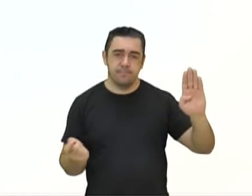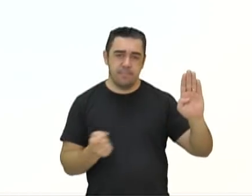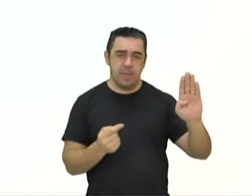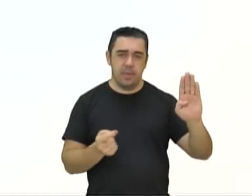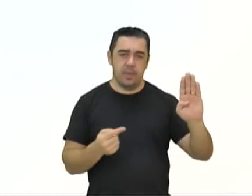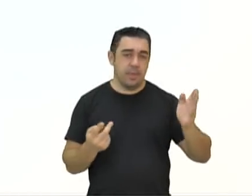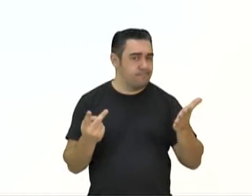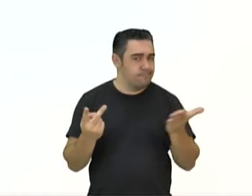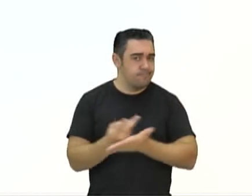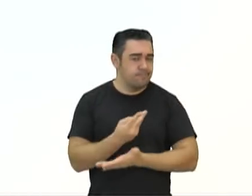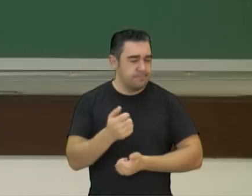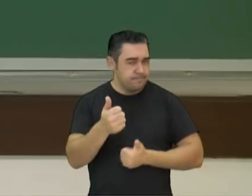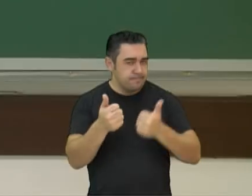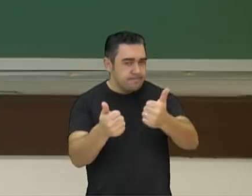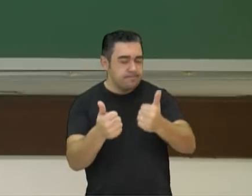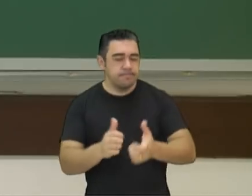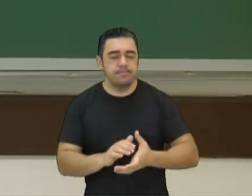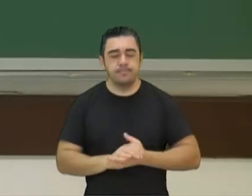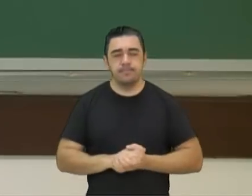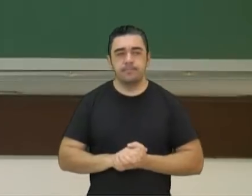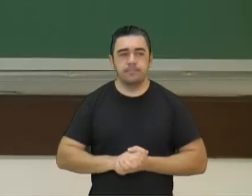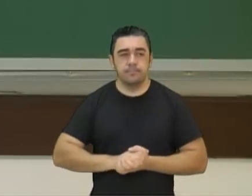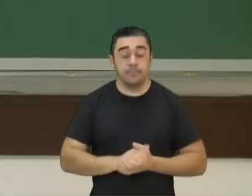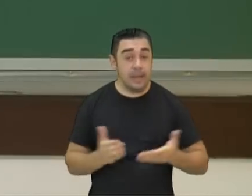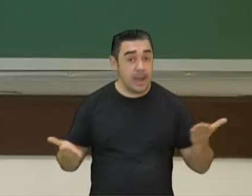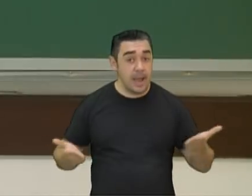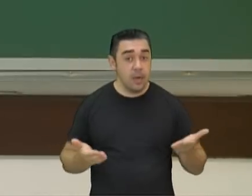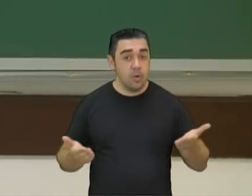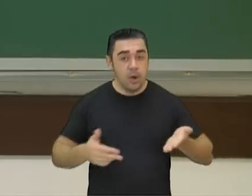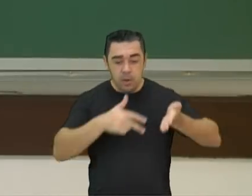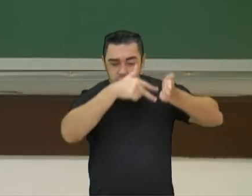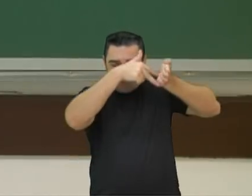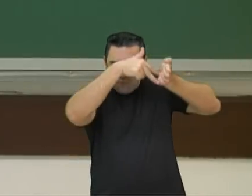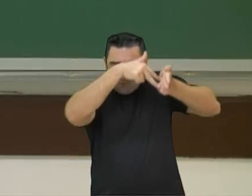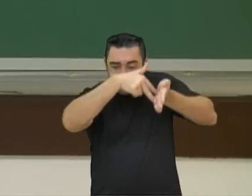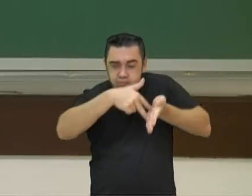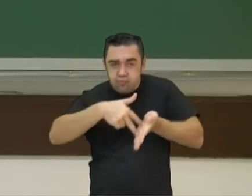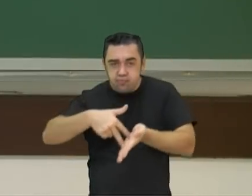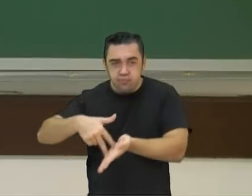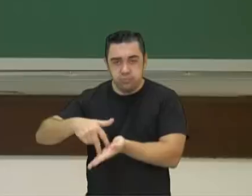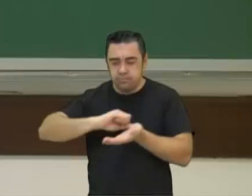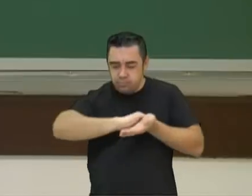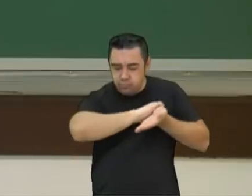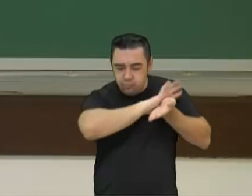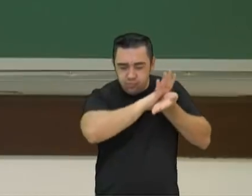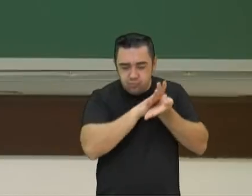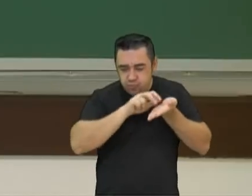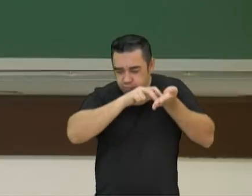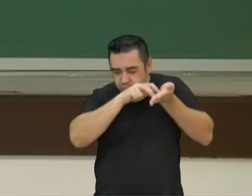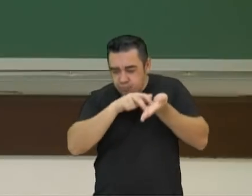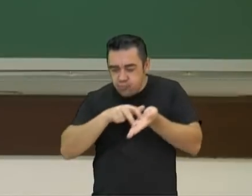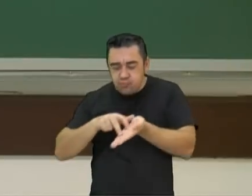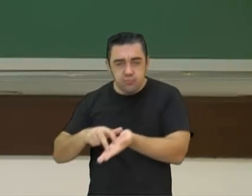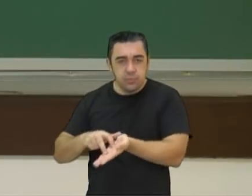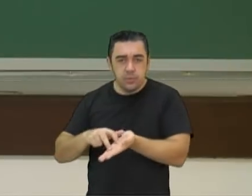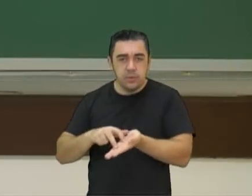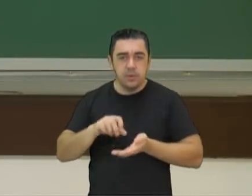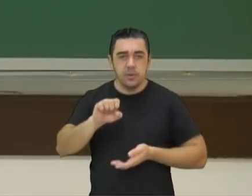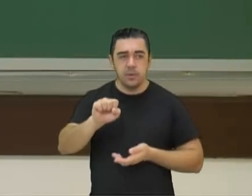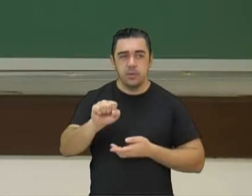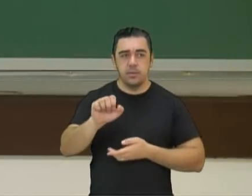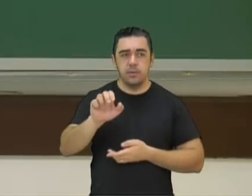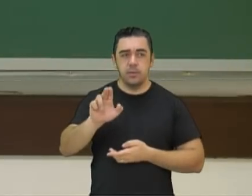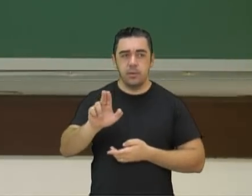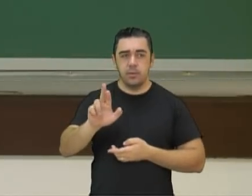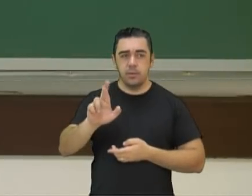B. Muito bem? Agora, nós vamos para a nossa segunda modalidade na água, o